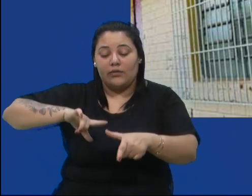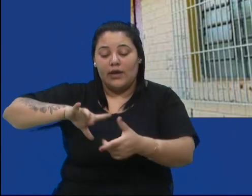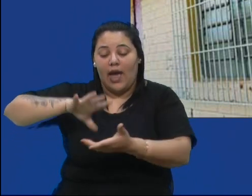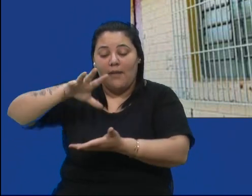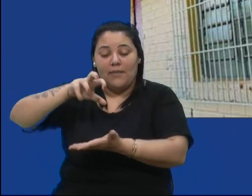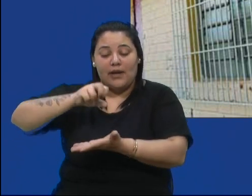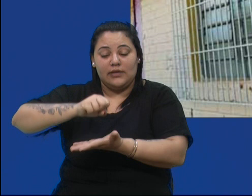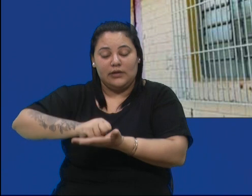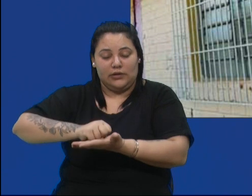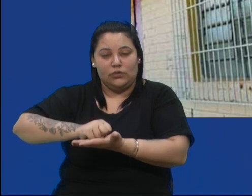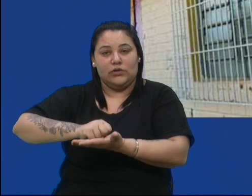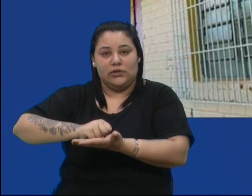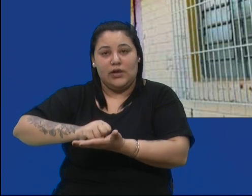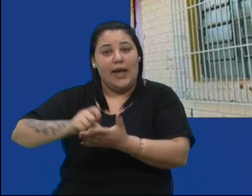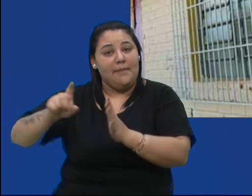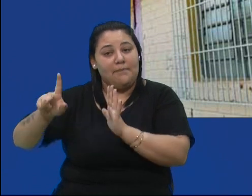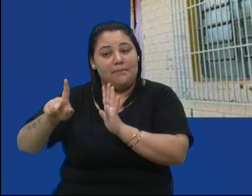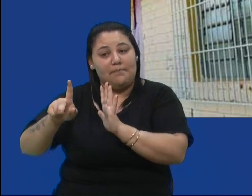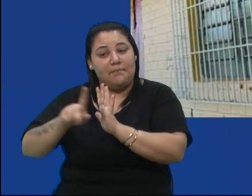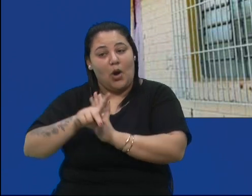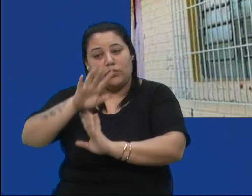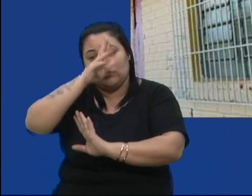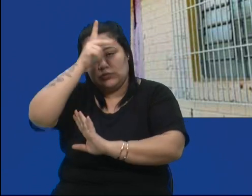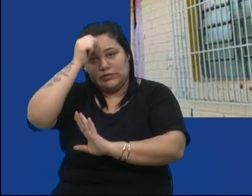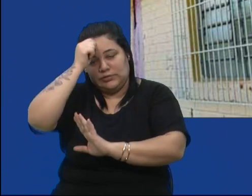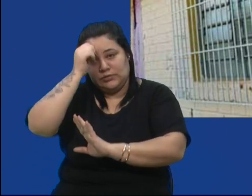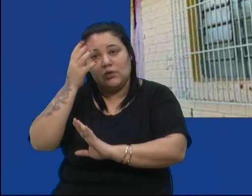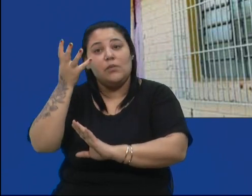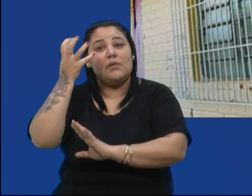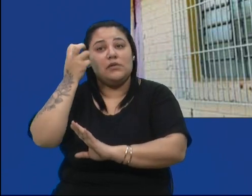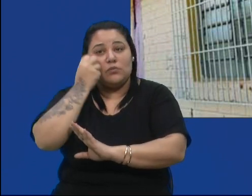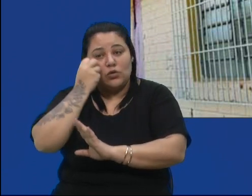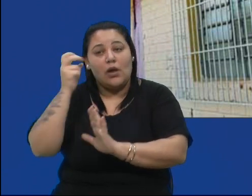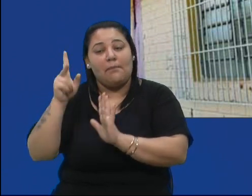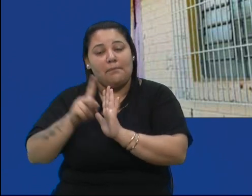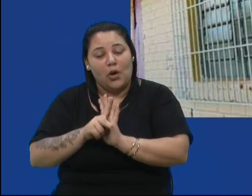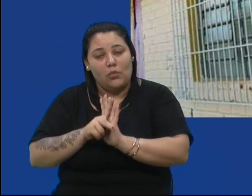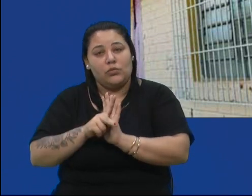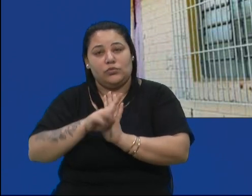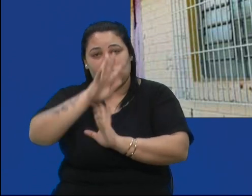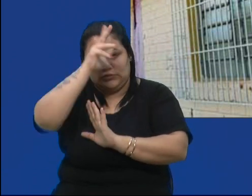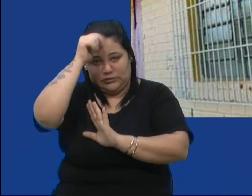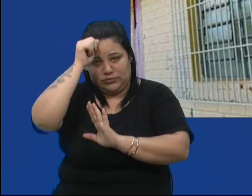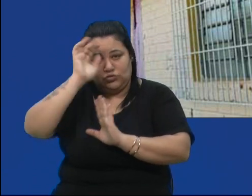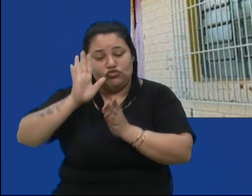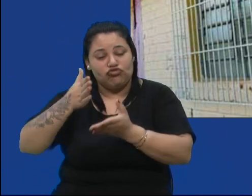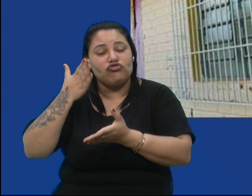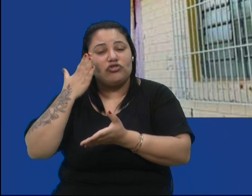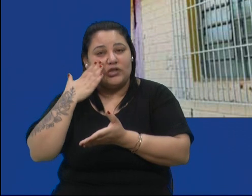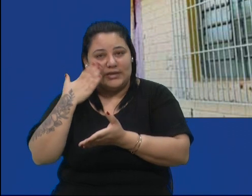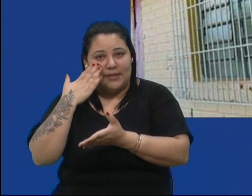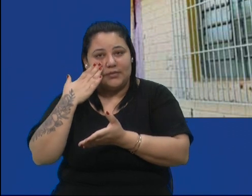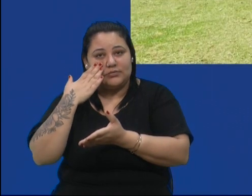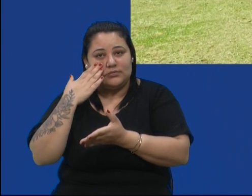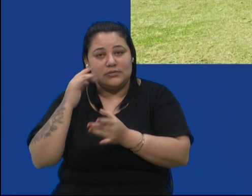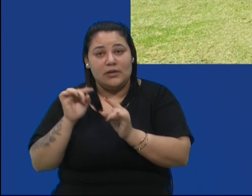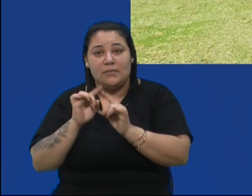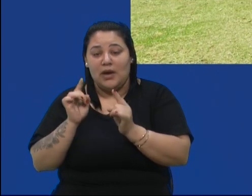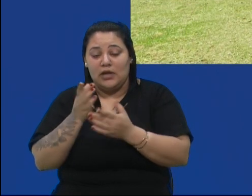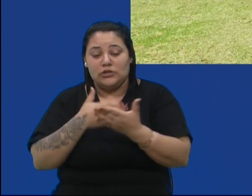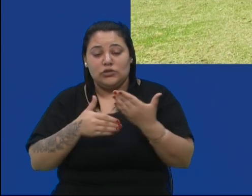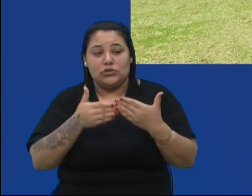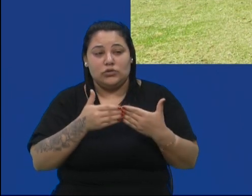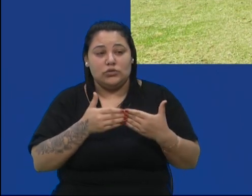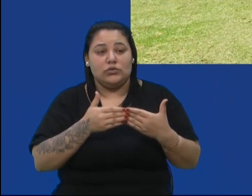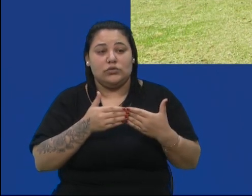assim, em nome do município. Então, o patrimônio é do município. Mas todo o empenho,